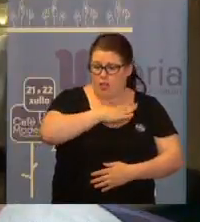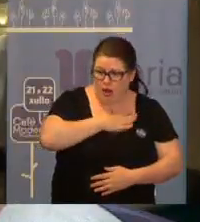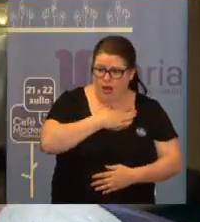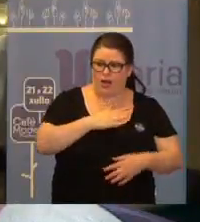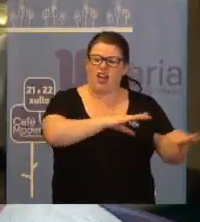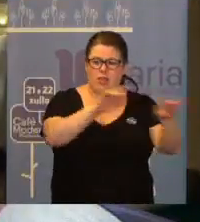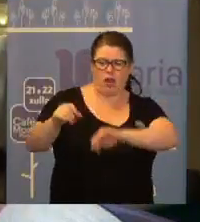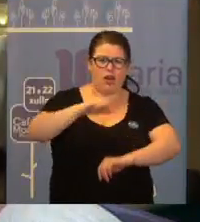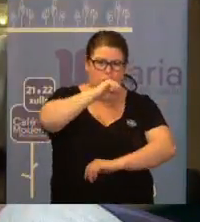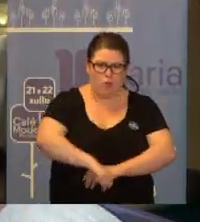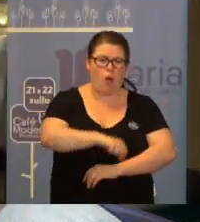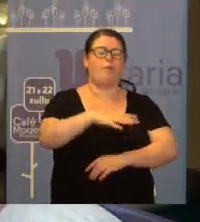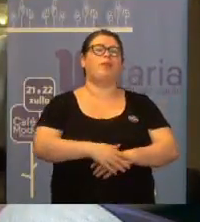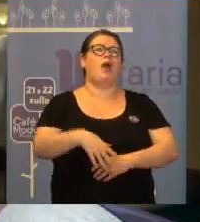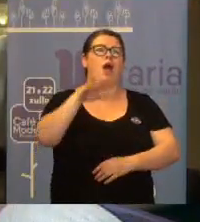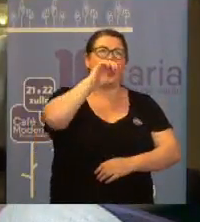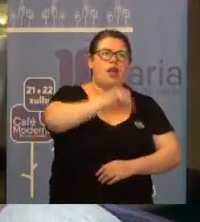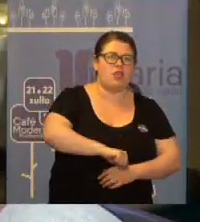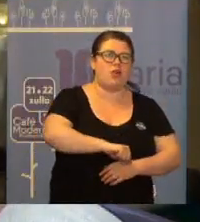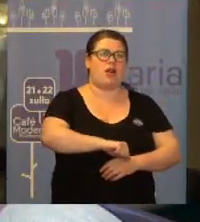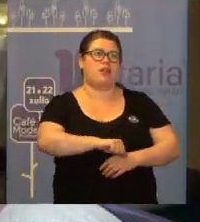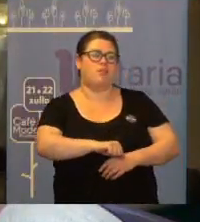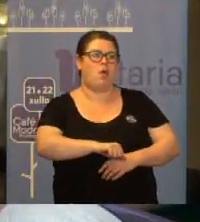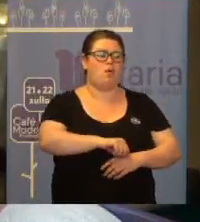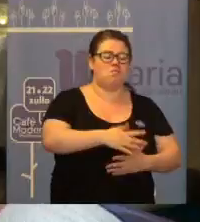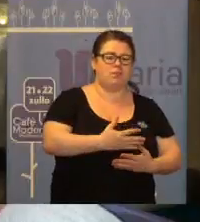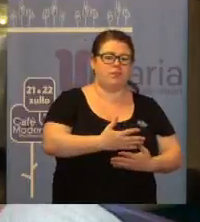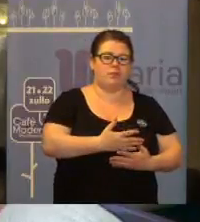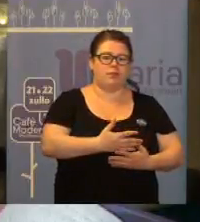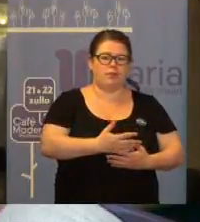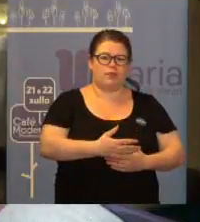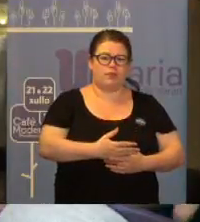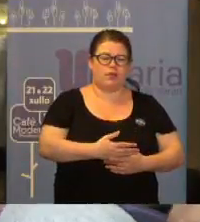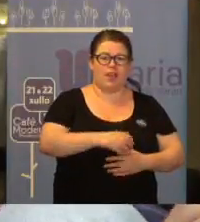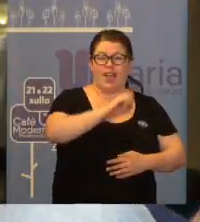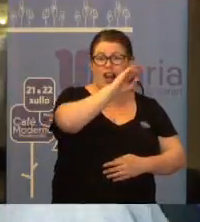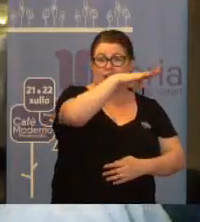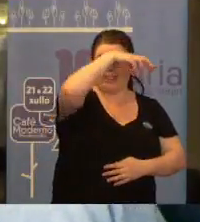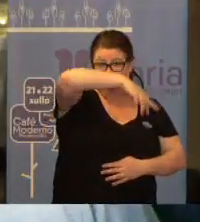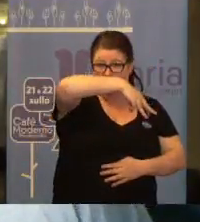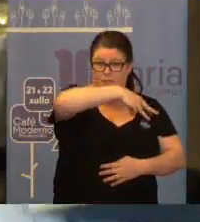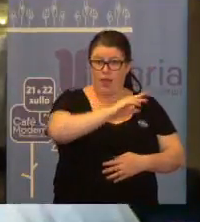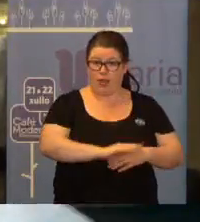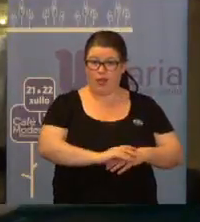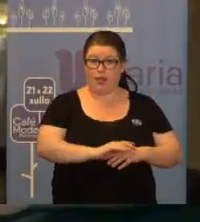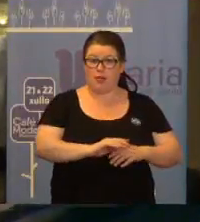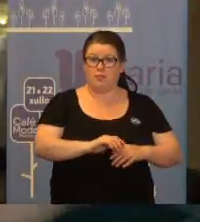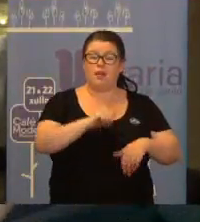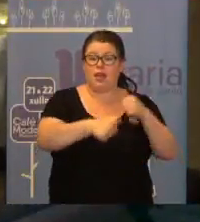o de centro-periferia, o nacionalismo-estatalismo. Eu creo que o 15M veu a poñer encima da mesa un terceiro